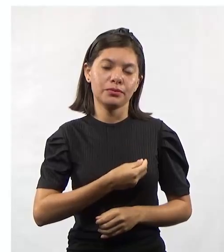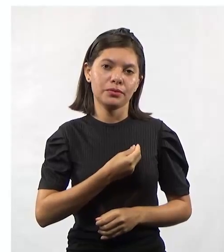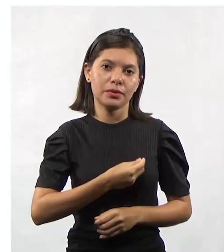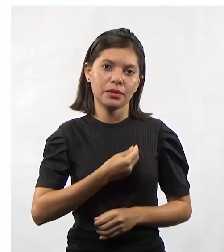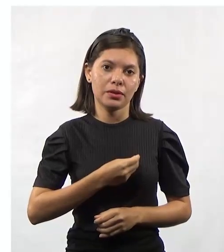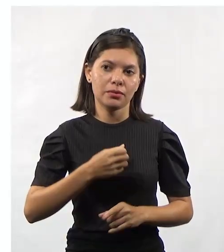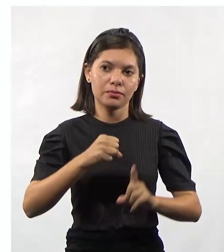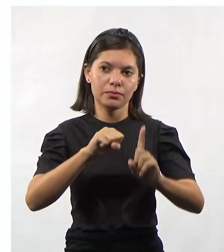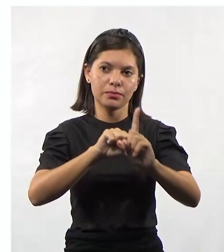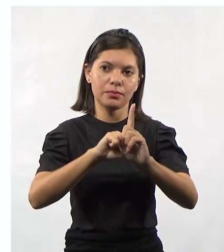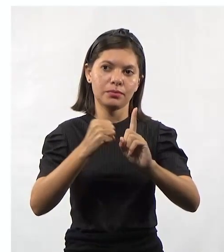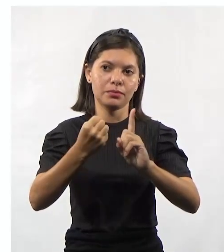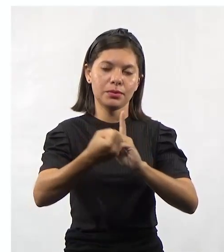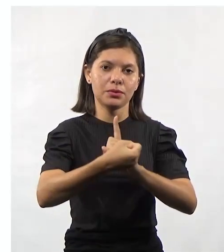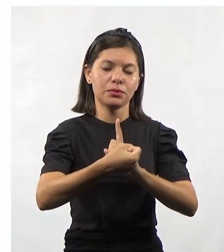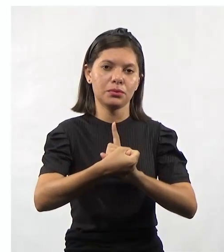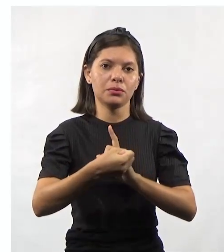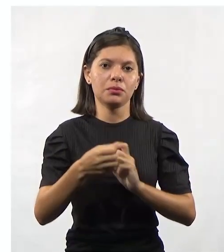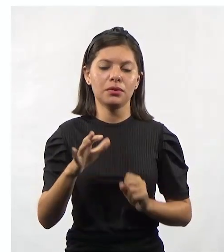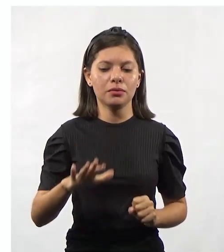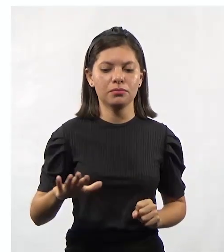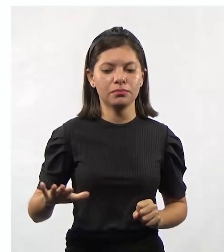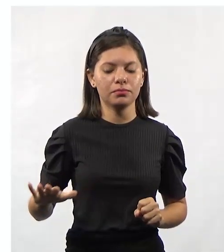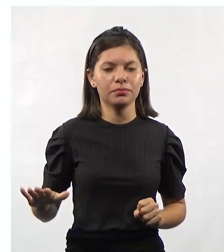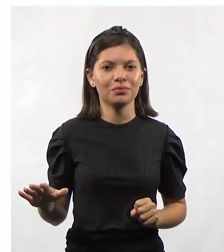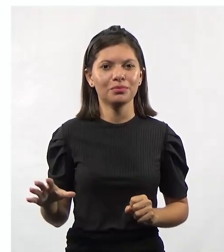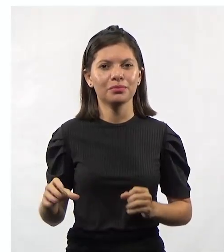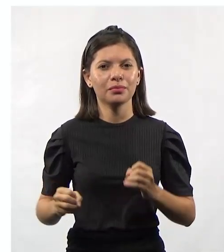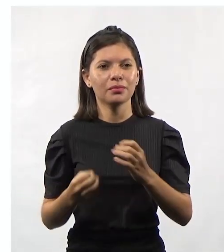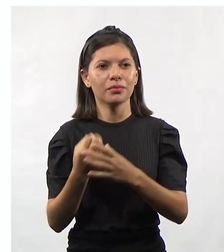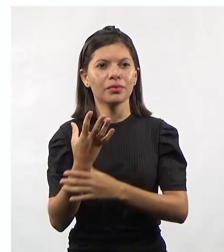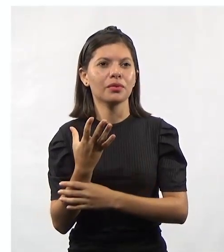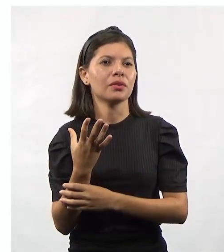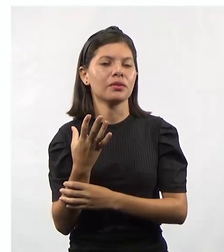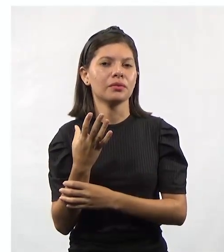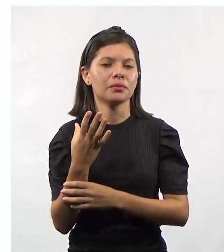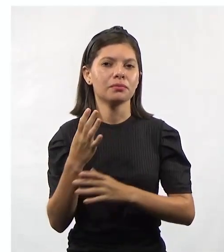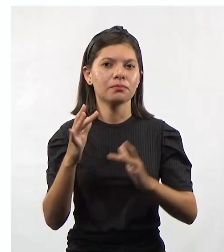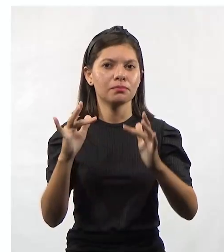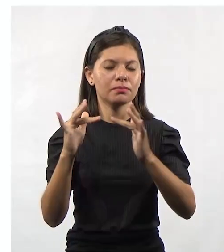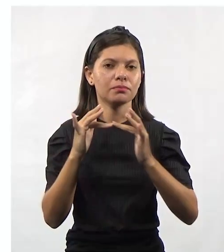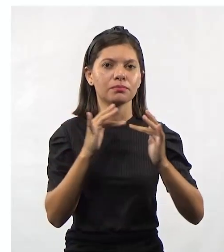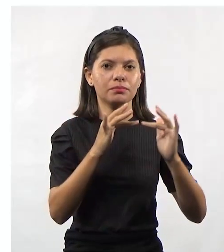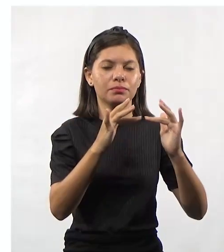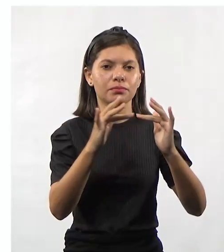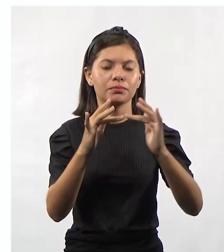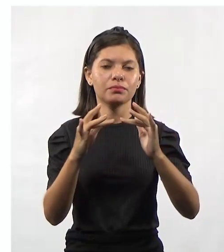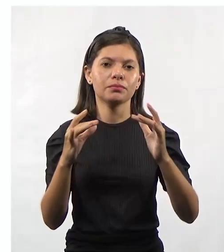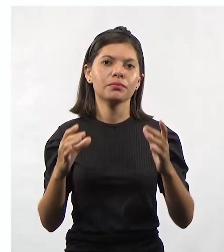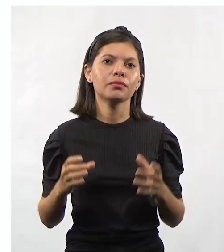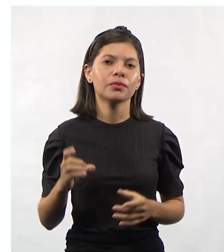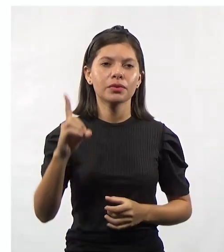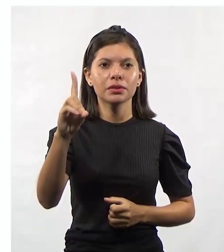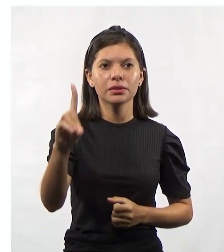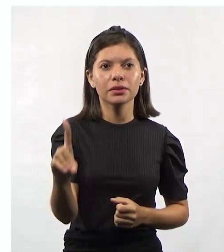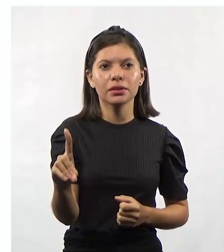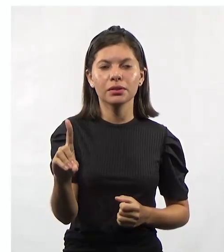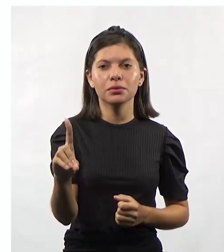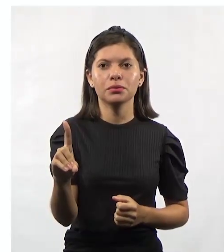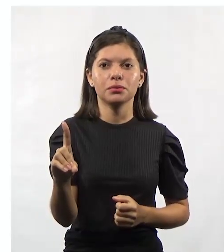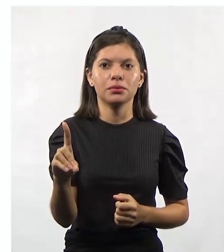Então, trata-se da preservação da vida dos sujeitos infanto-juvenis, produzida pela articulação